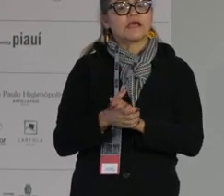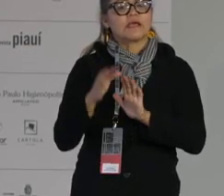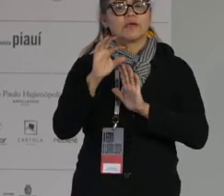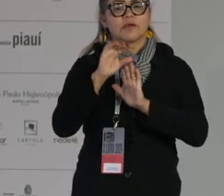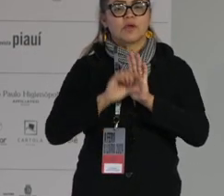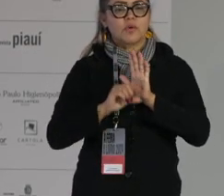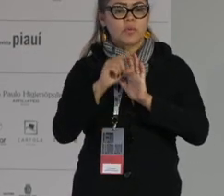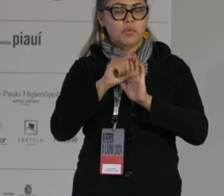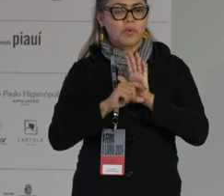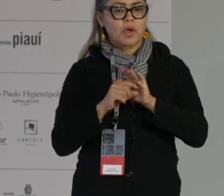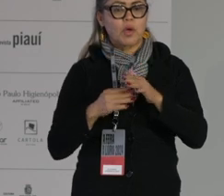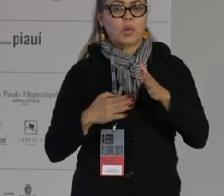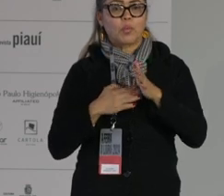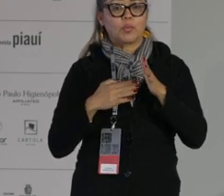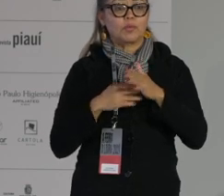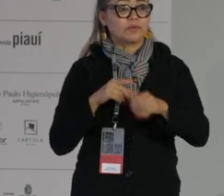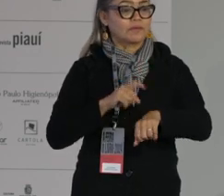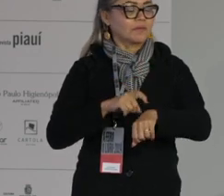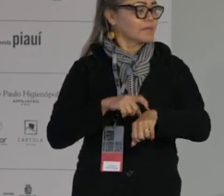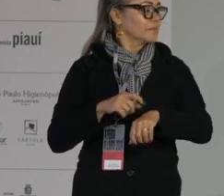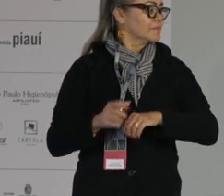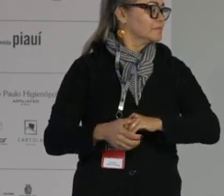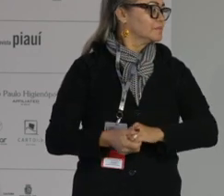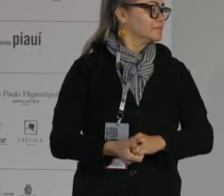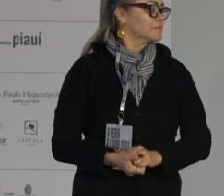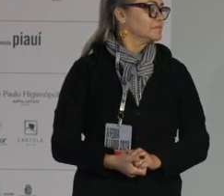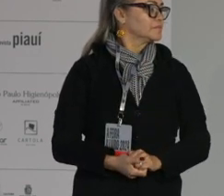quase estourando já o tempo.